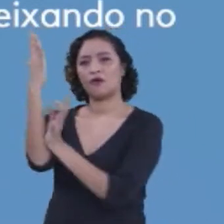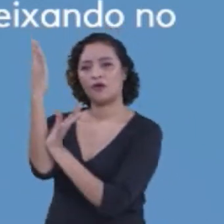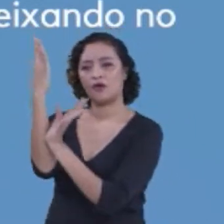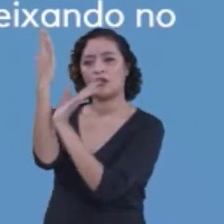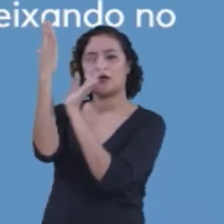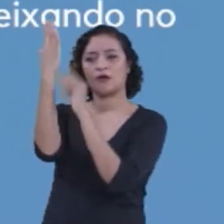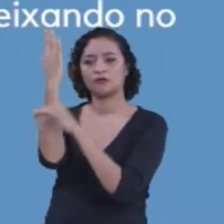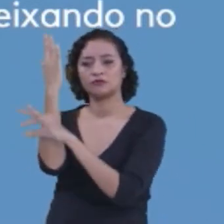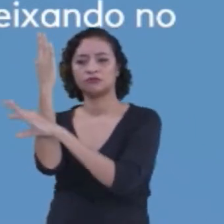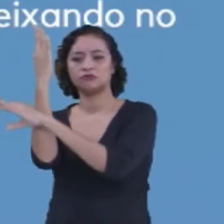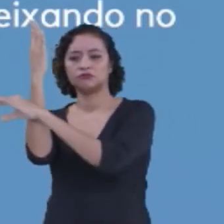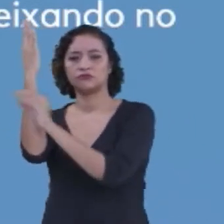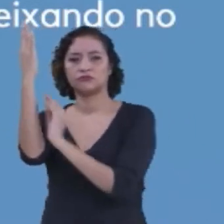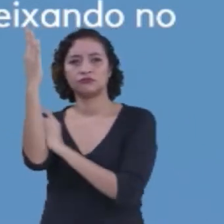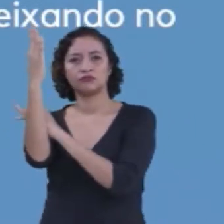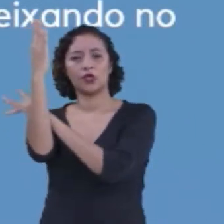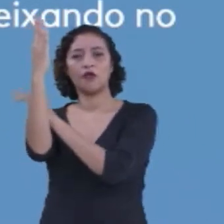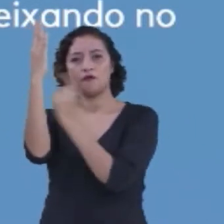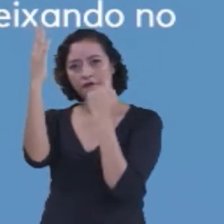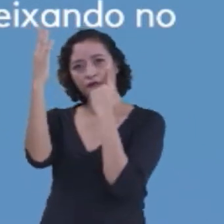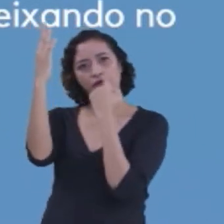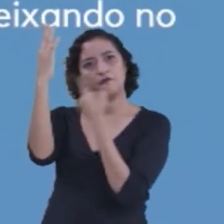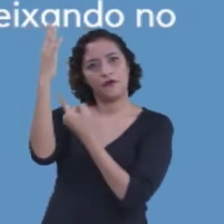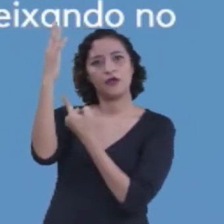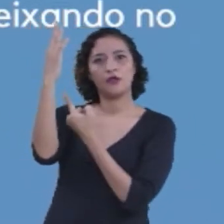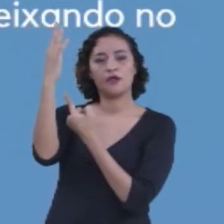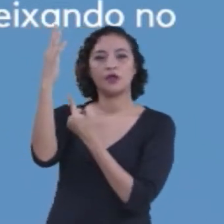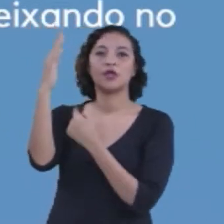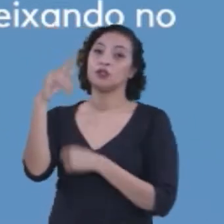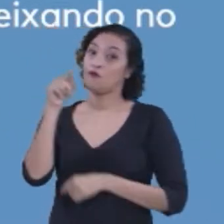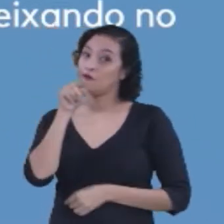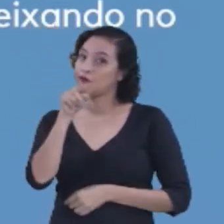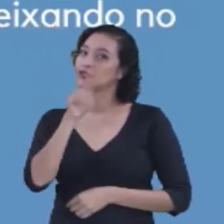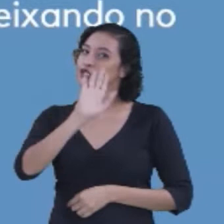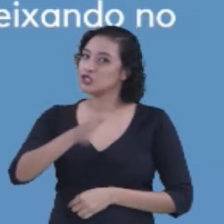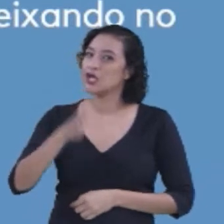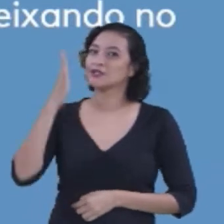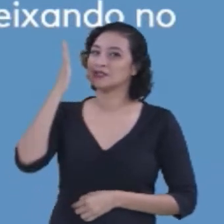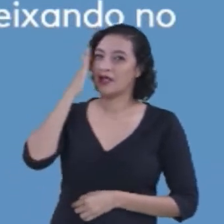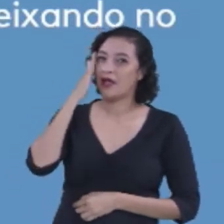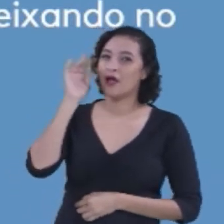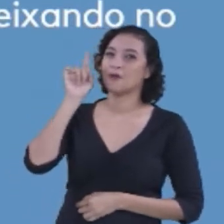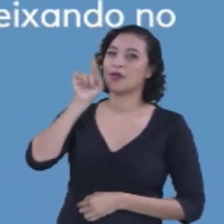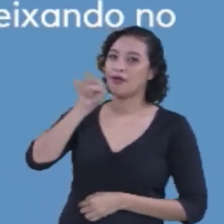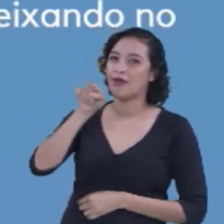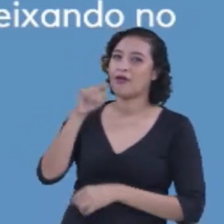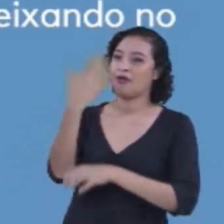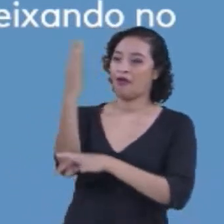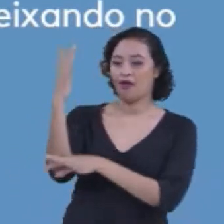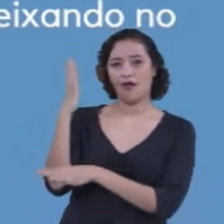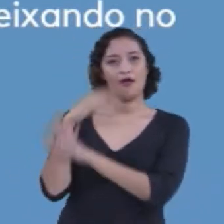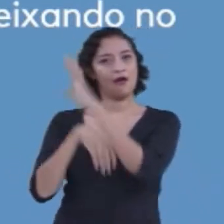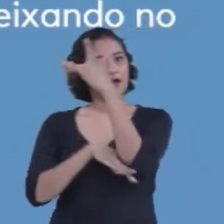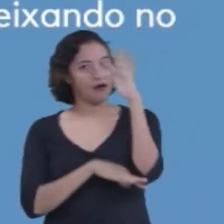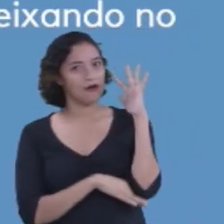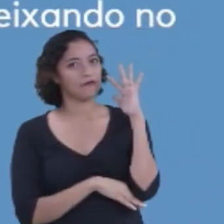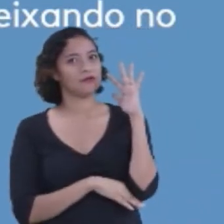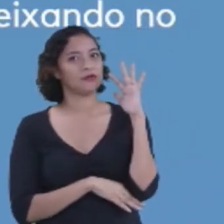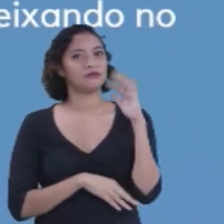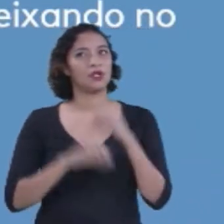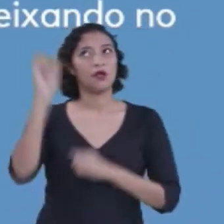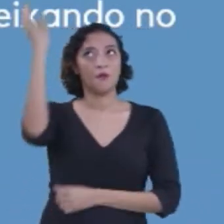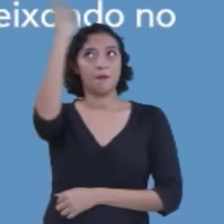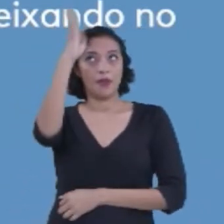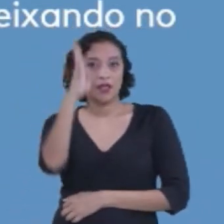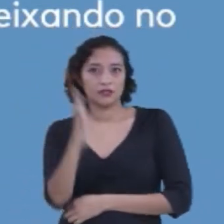alguma, aí você já tem um conhecimento prévio, sabe que ele está falando aí, possivelmente, do Nordeste.